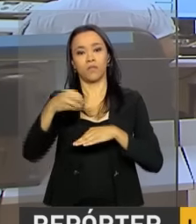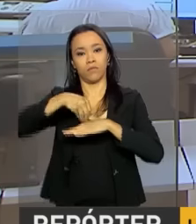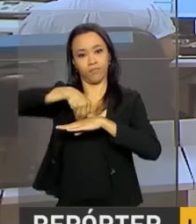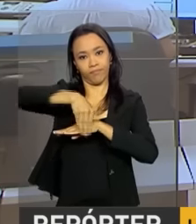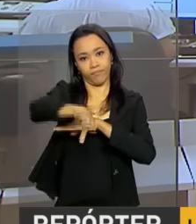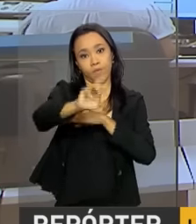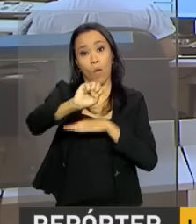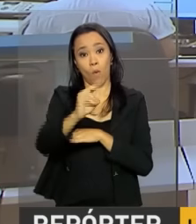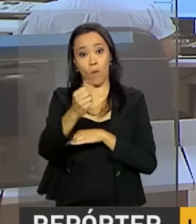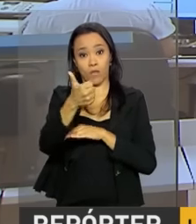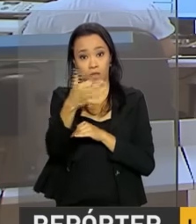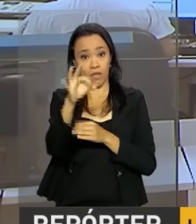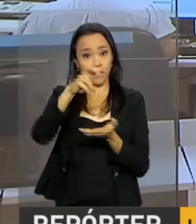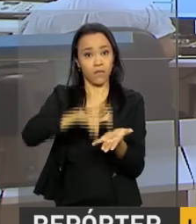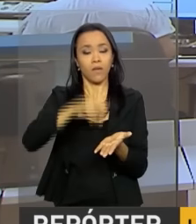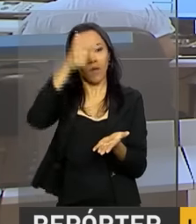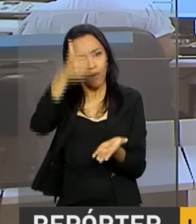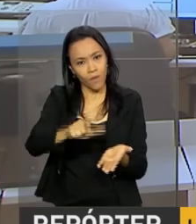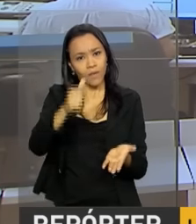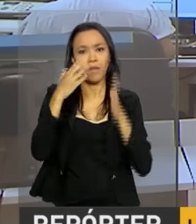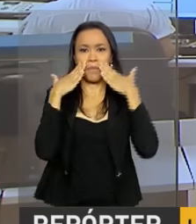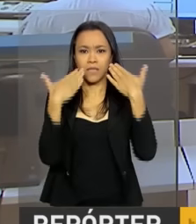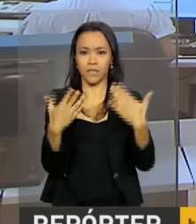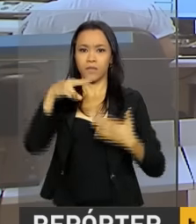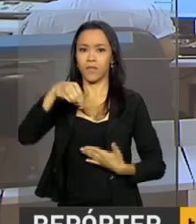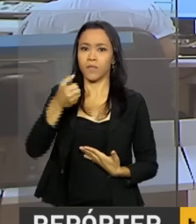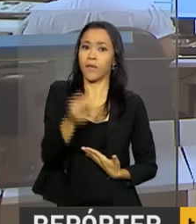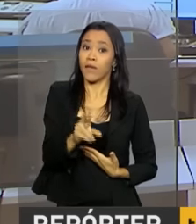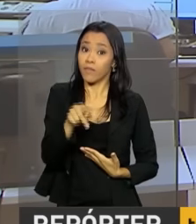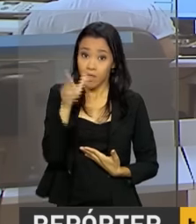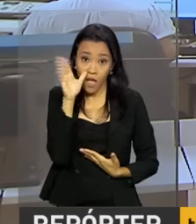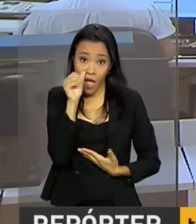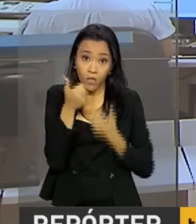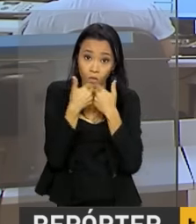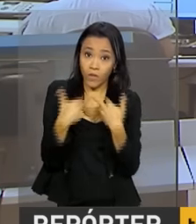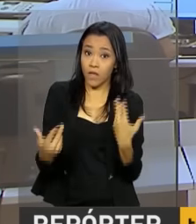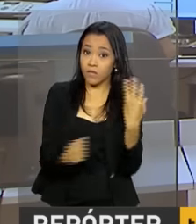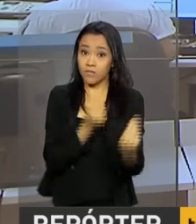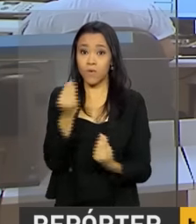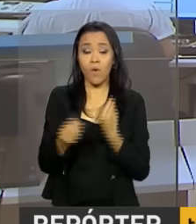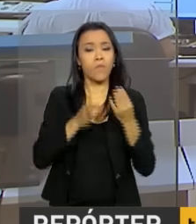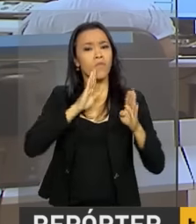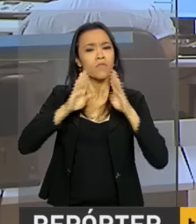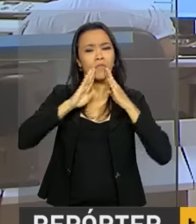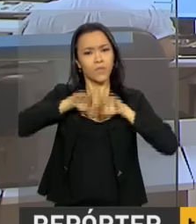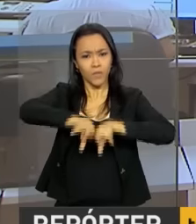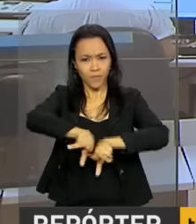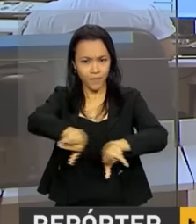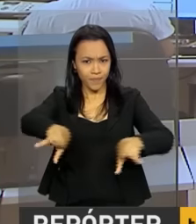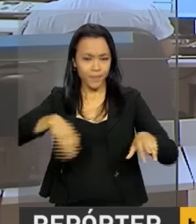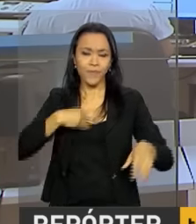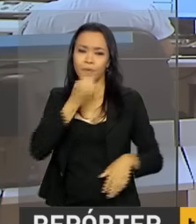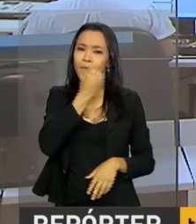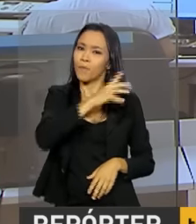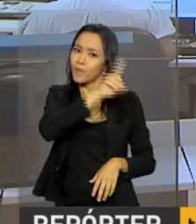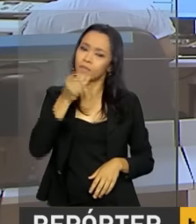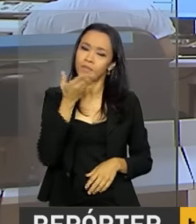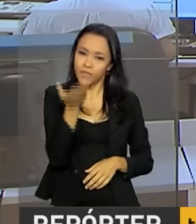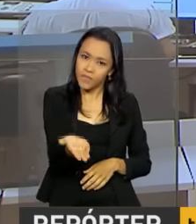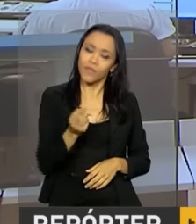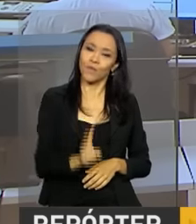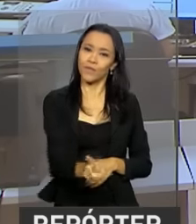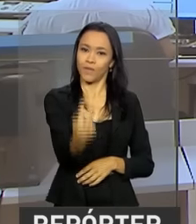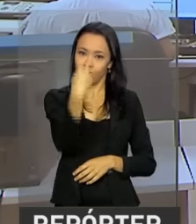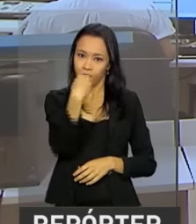Ou as 10 da manhã na próxima edição do repórter NBR acompanha as novidades também Pelas nossas redes sociais um bom dia para você e